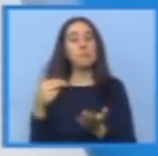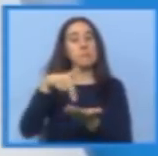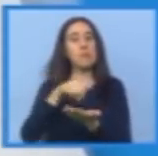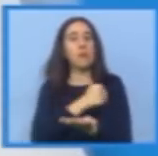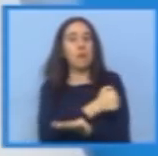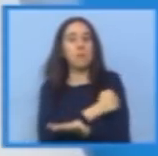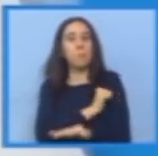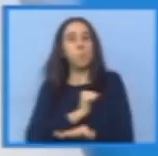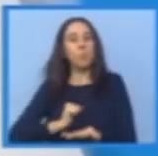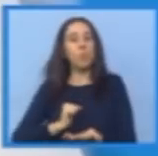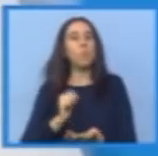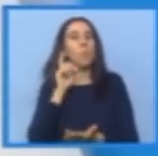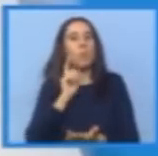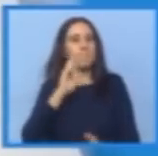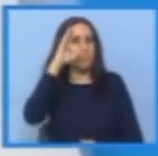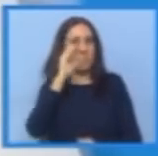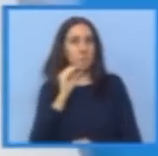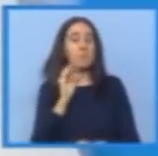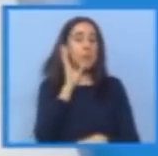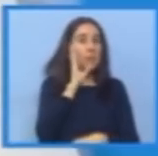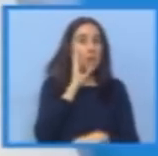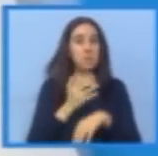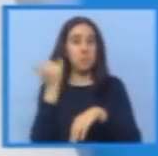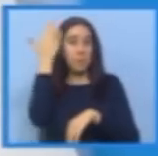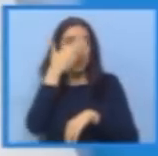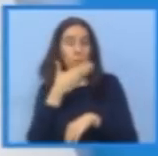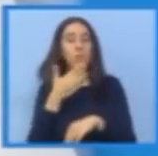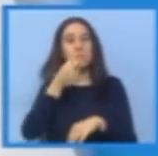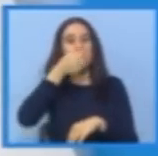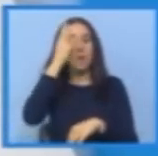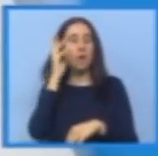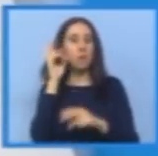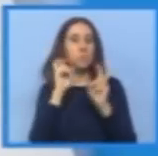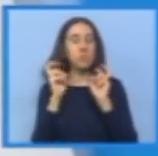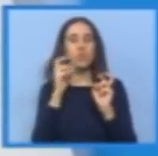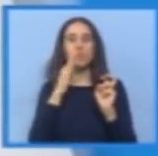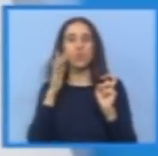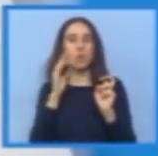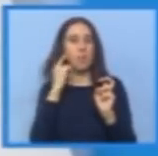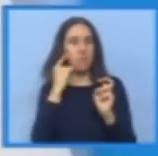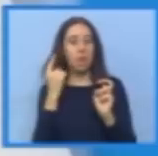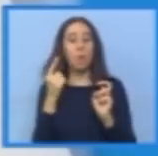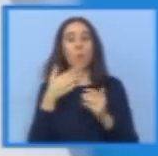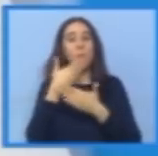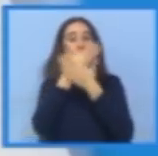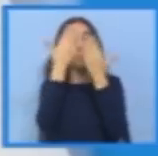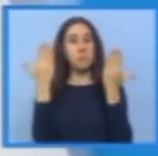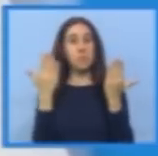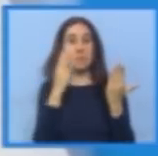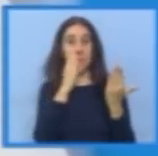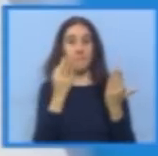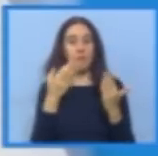da casa. Se à tarde, se à meia-noite, se ao cantar do galo, se de manhãzinha, não se dê o caso que,